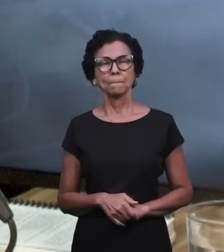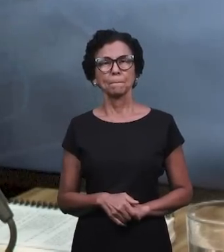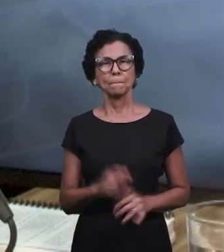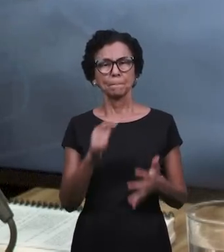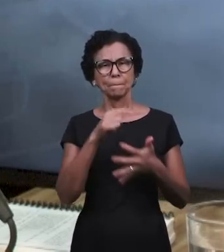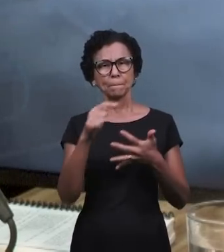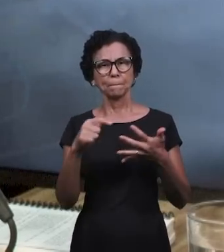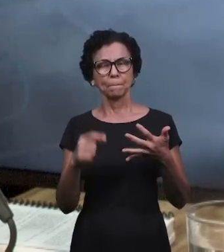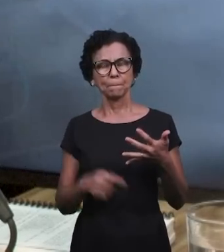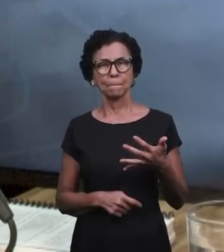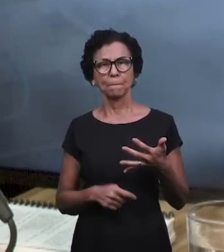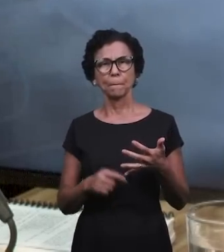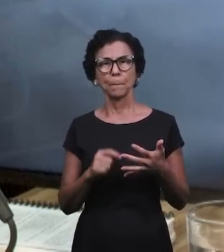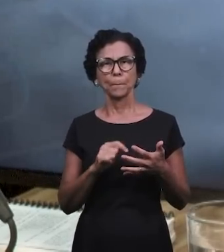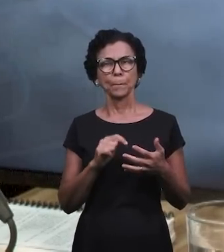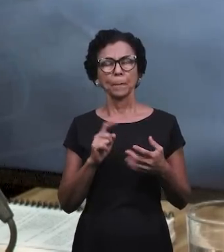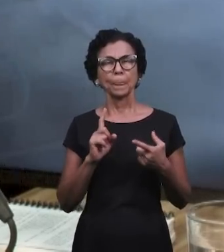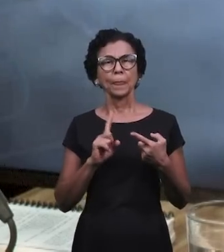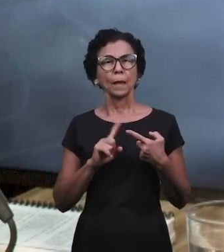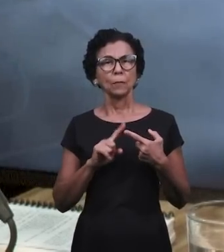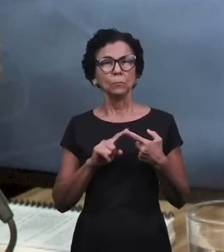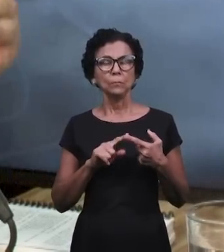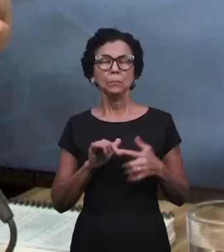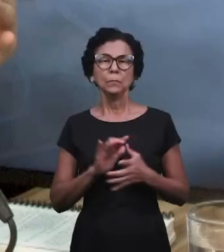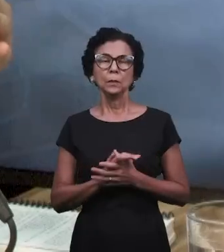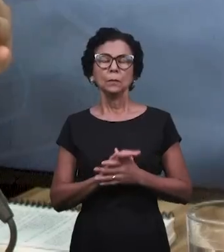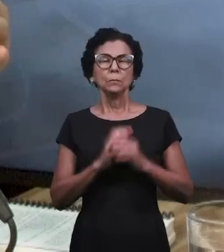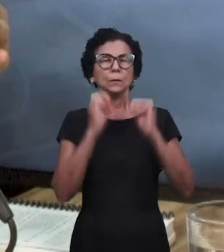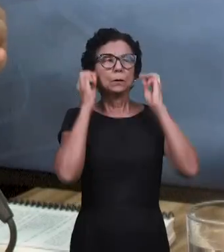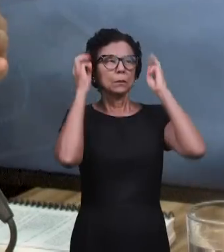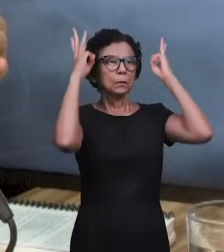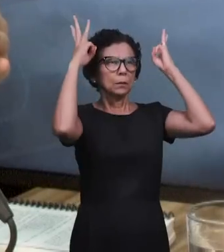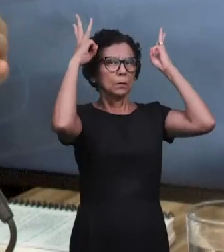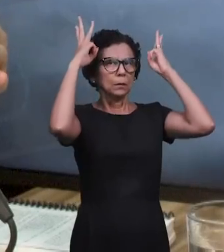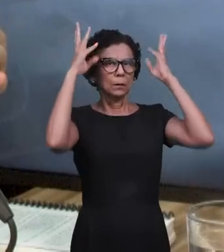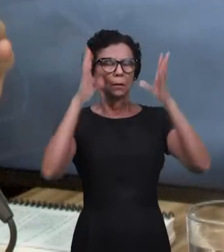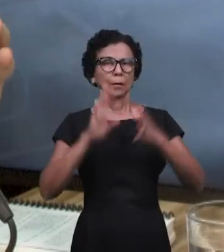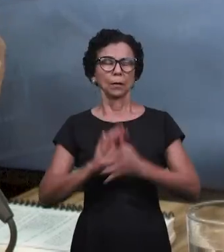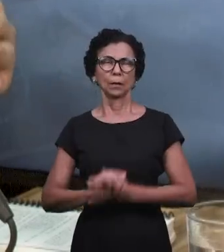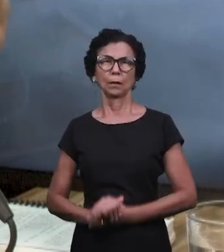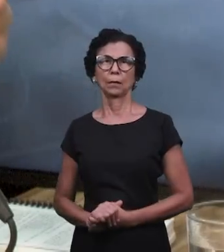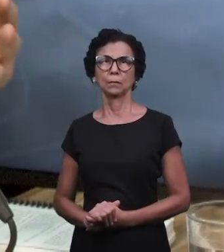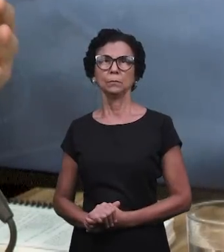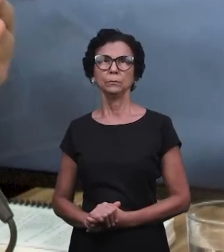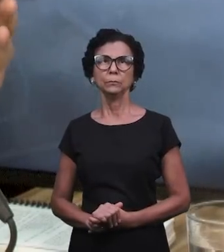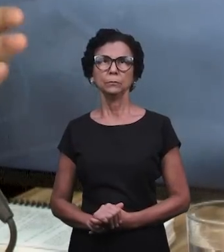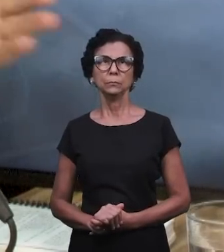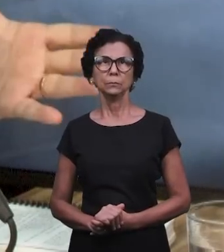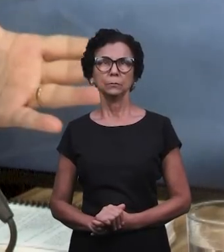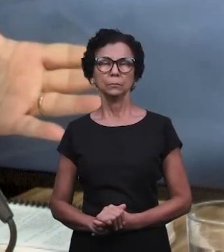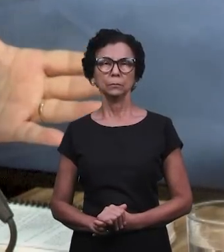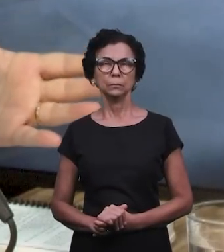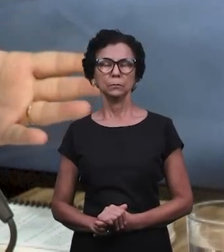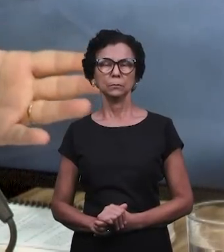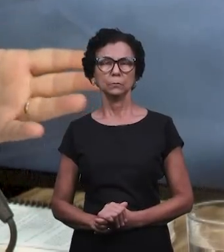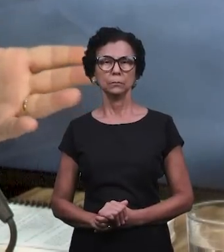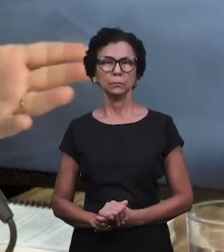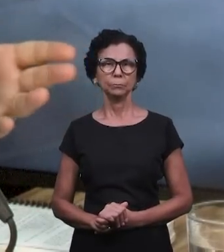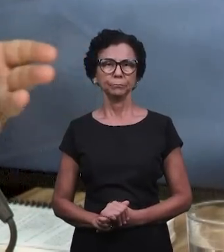Primeiro, Moisés subiu ao cume do outeiro, um lugar elevado, e não foi